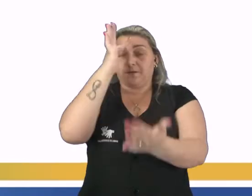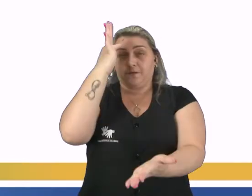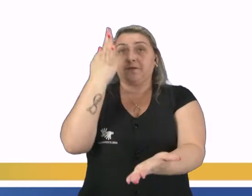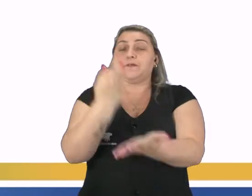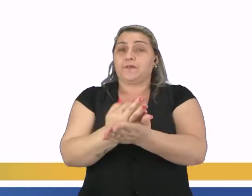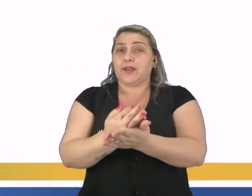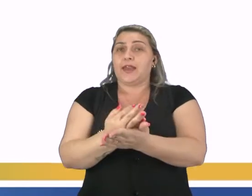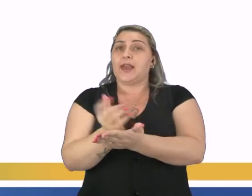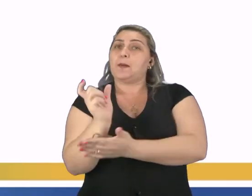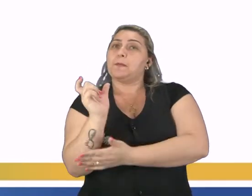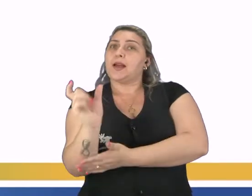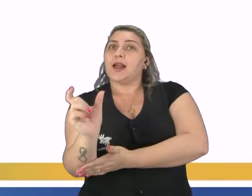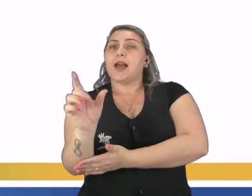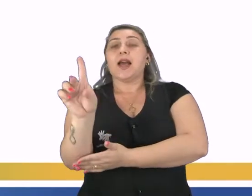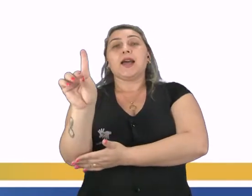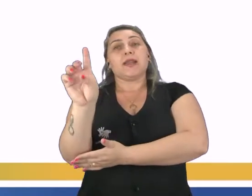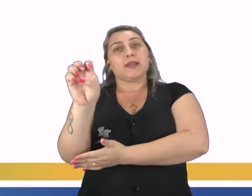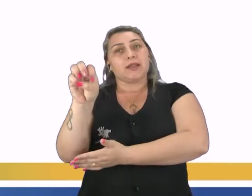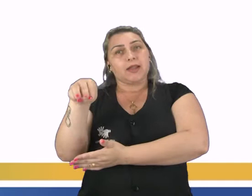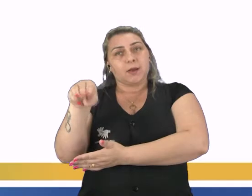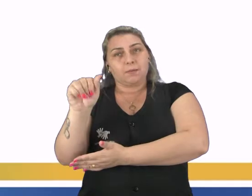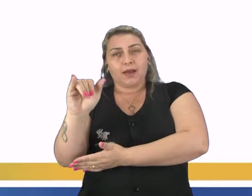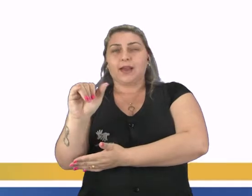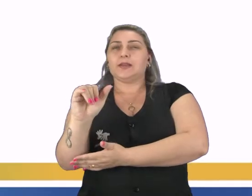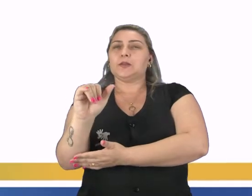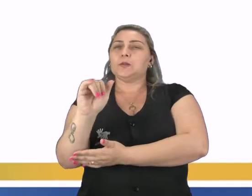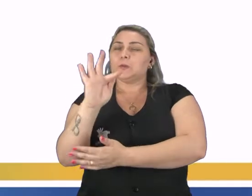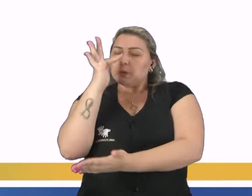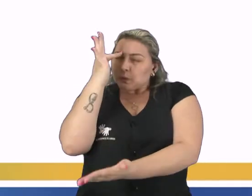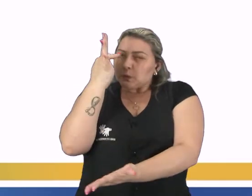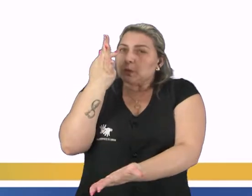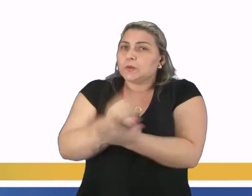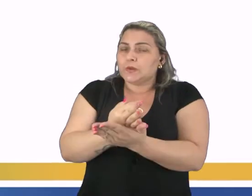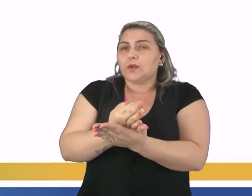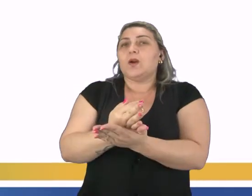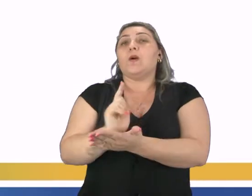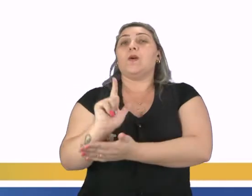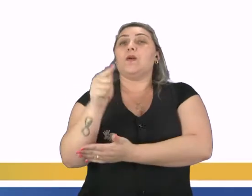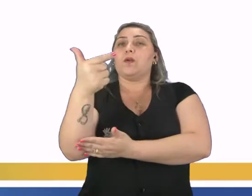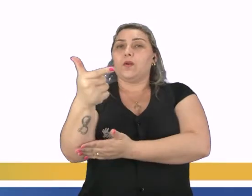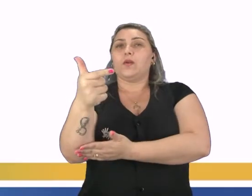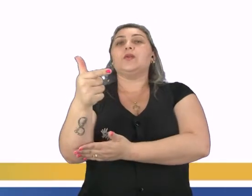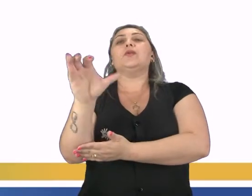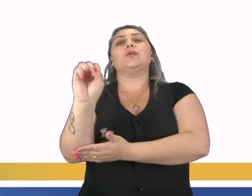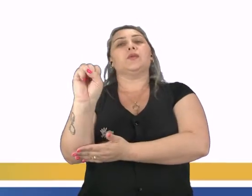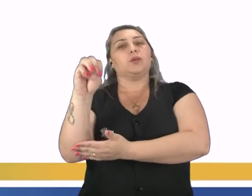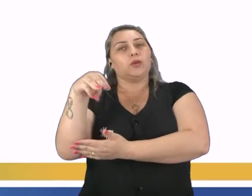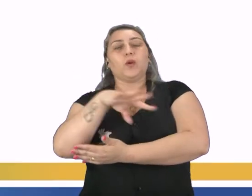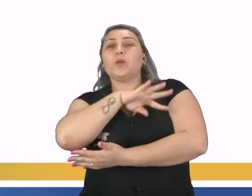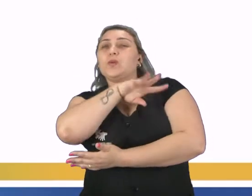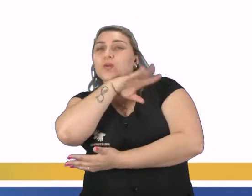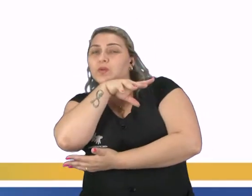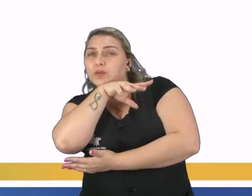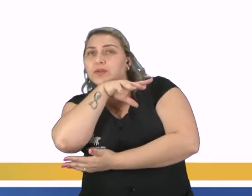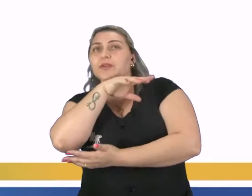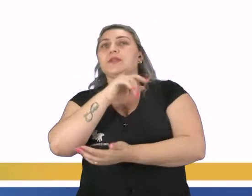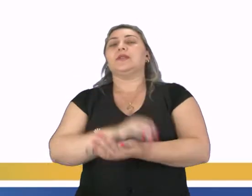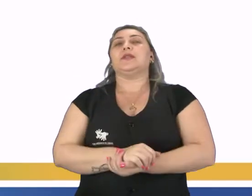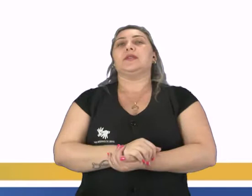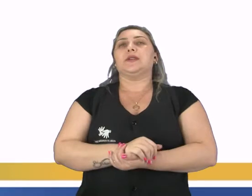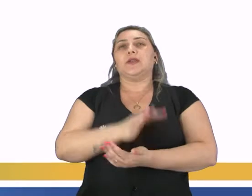fé e a palavra demais, muita fé, formou-se outro som, um som desagradável,